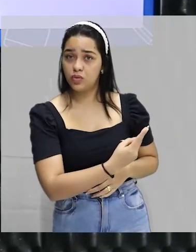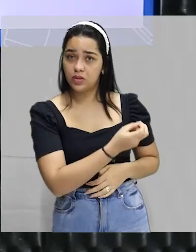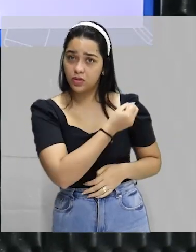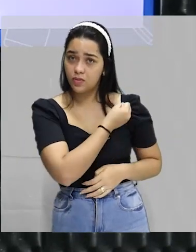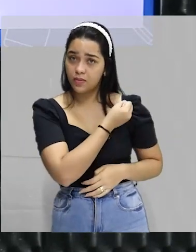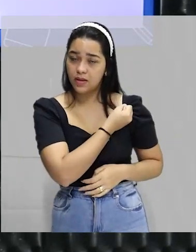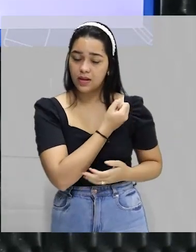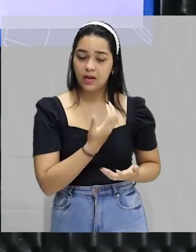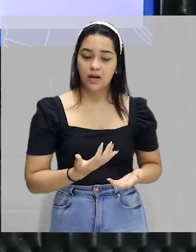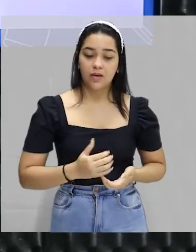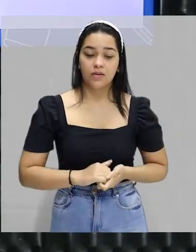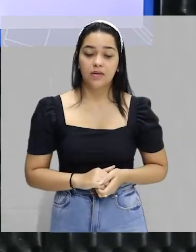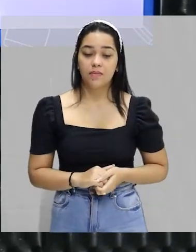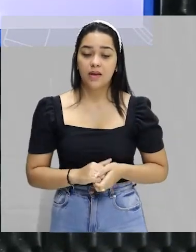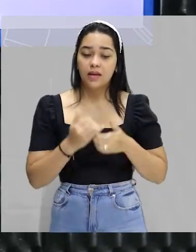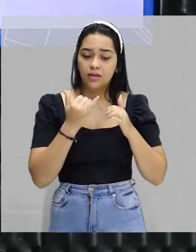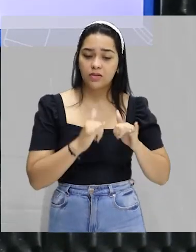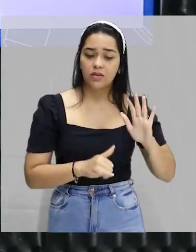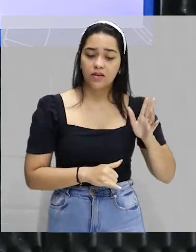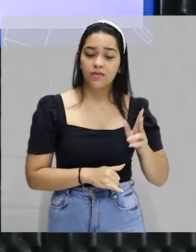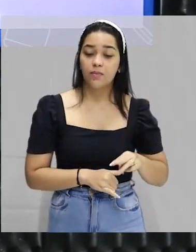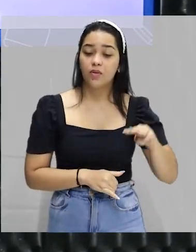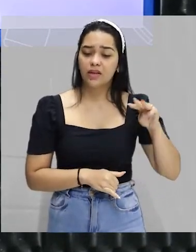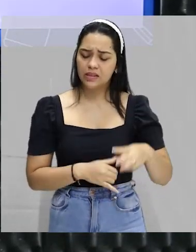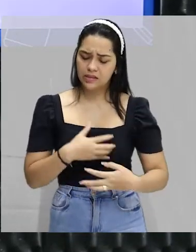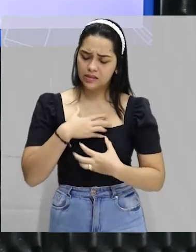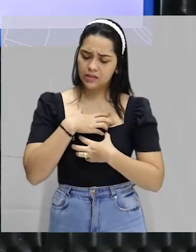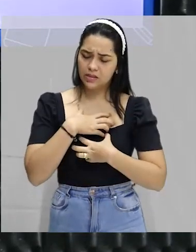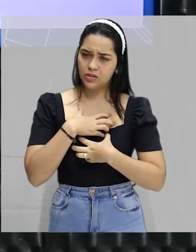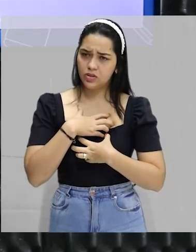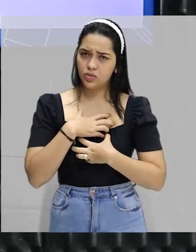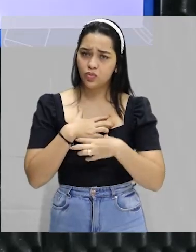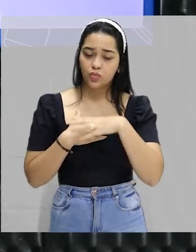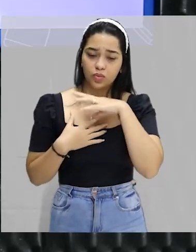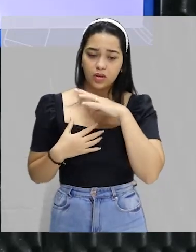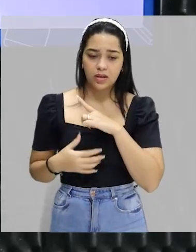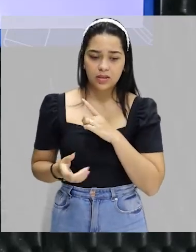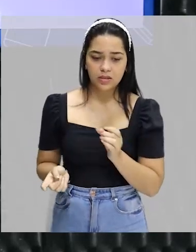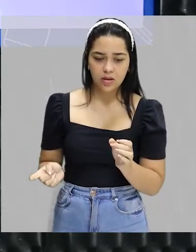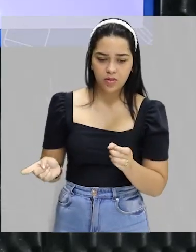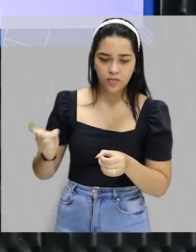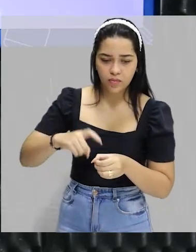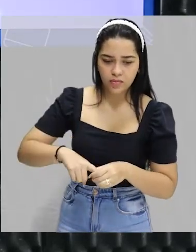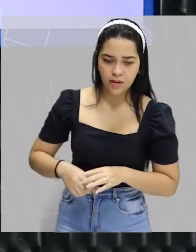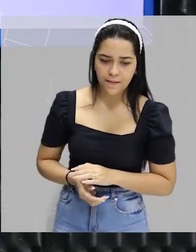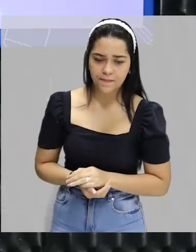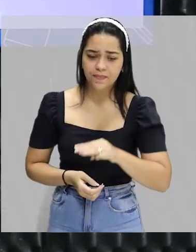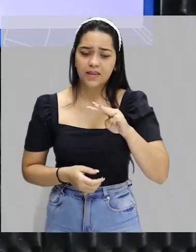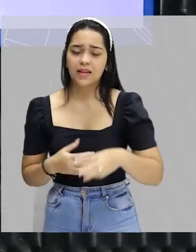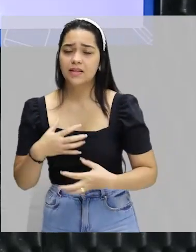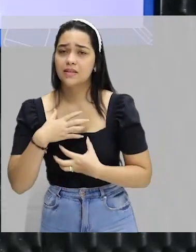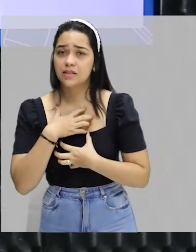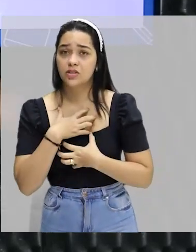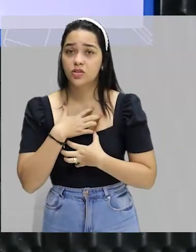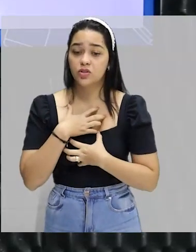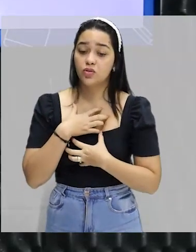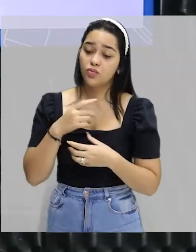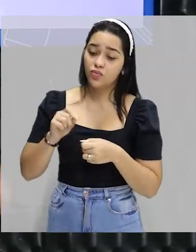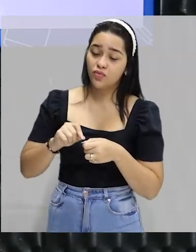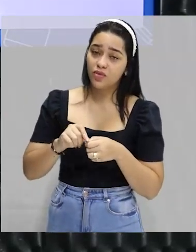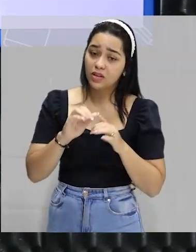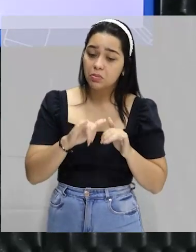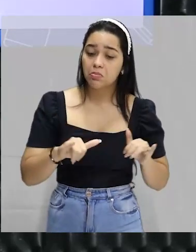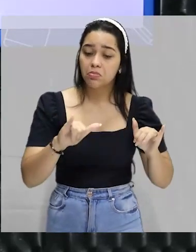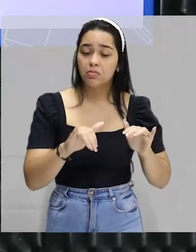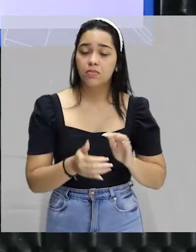numeral, e a denúncia, ó, foi feita por quem se sentiu lesado. Vou voltar aqui, essa última aqui, ó. Quem se sentiu lesado fez a